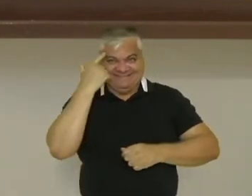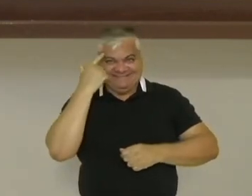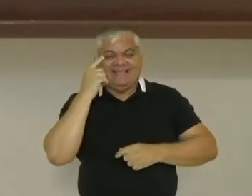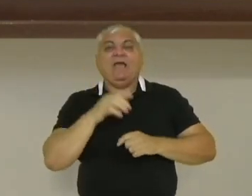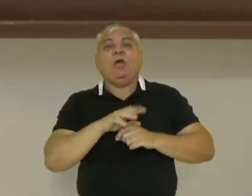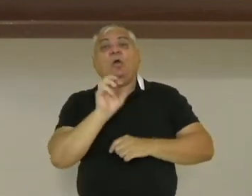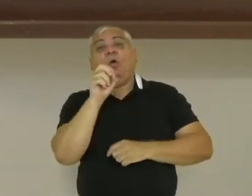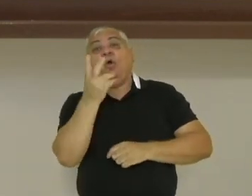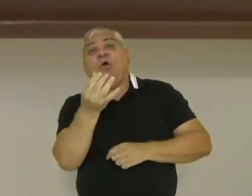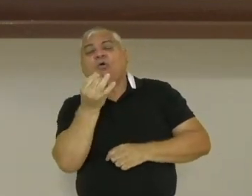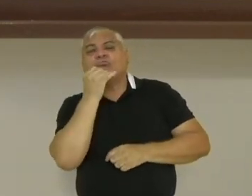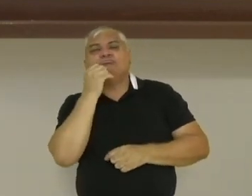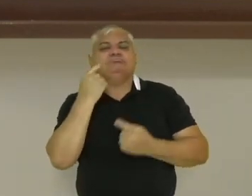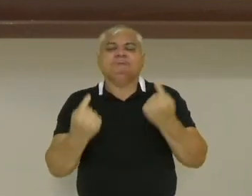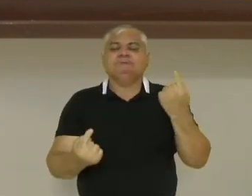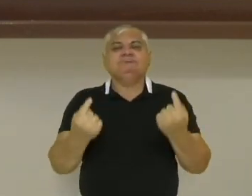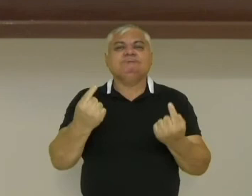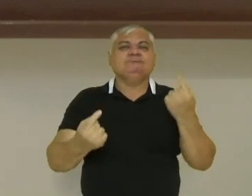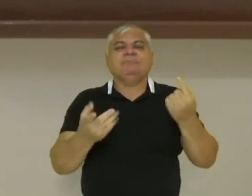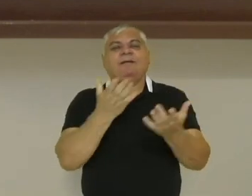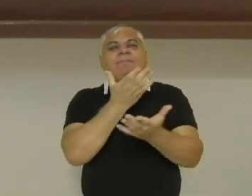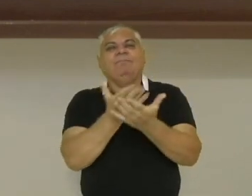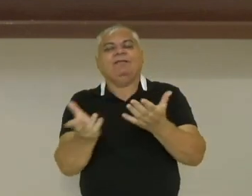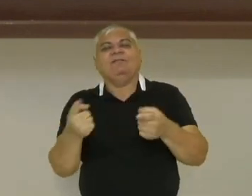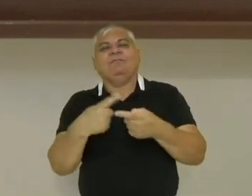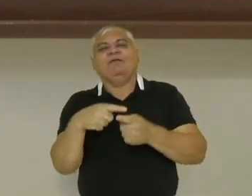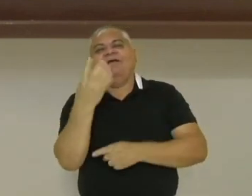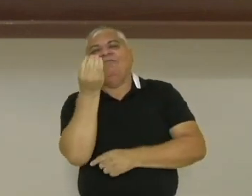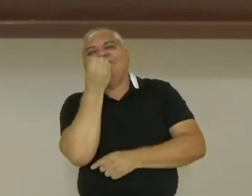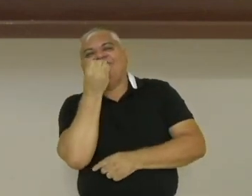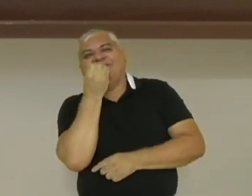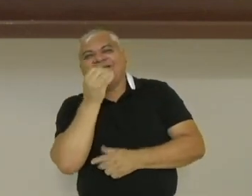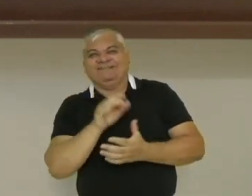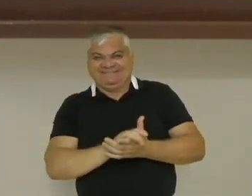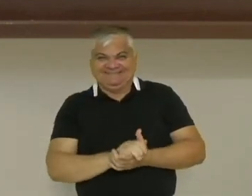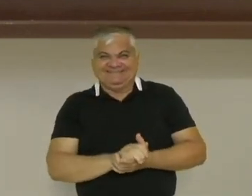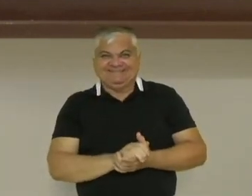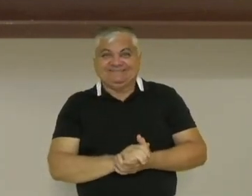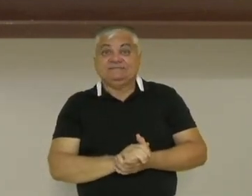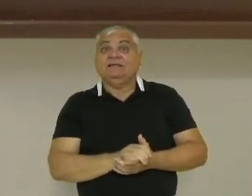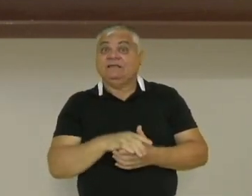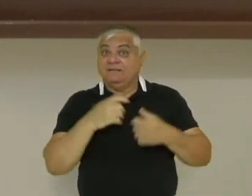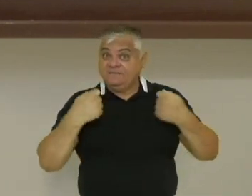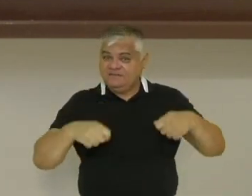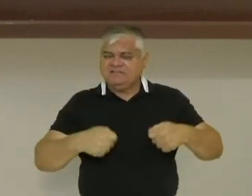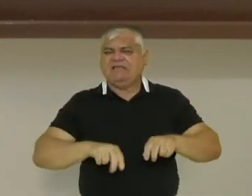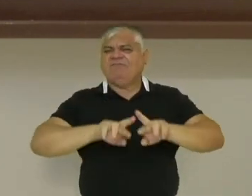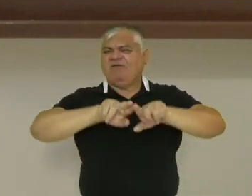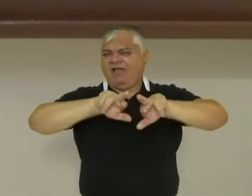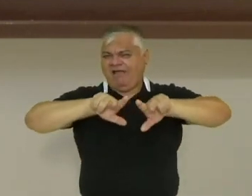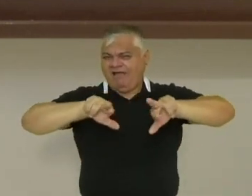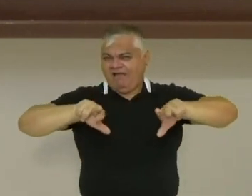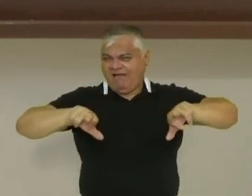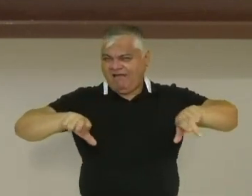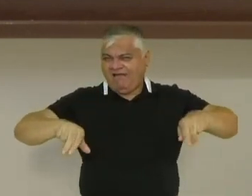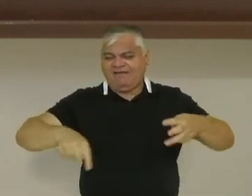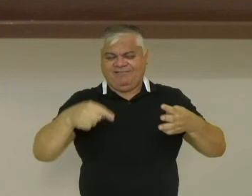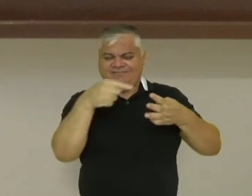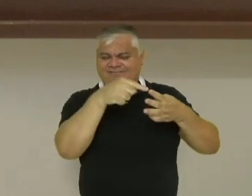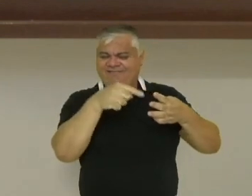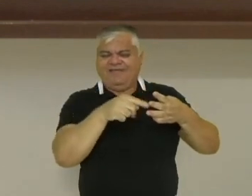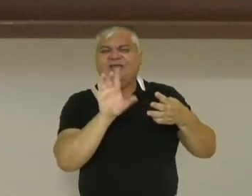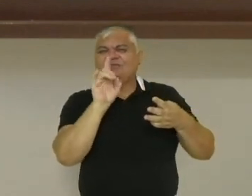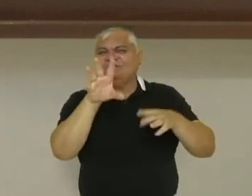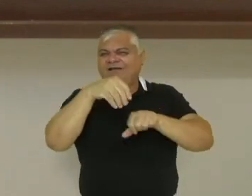quem passar do espaço para cá, perdeu também, porque teve mais força. Então, na verdade, tem muito mais que essas 3 atividades nesse